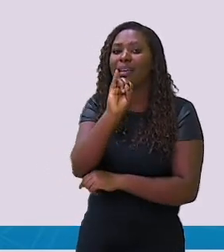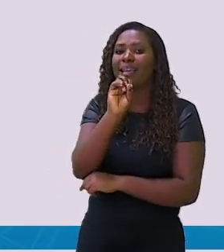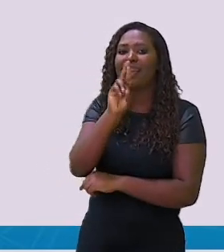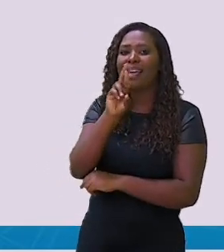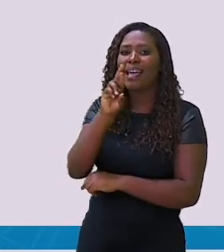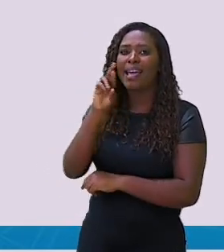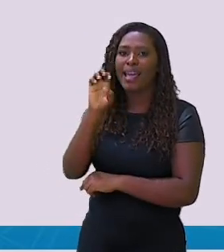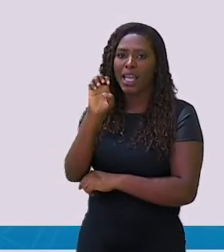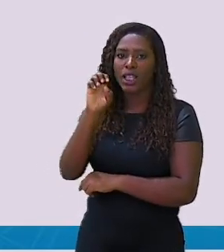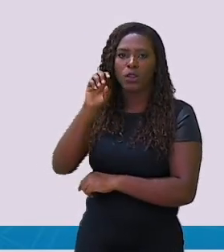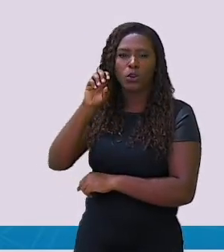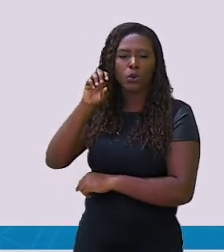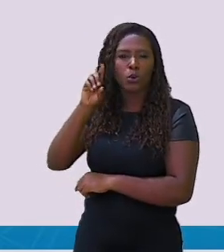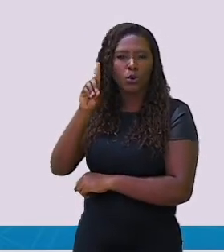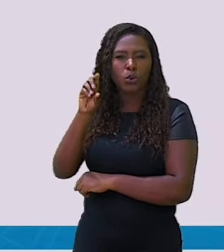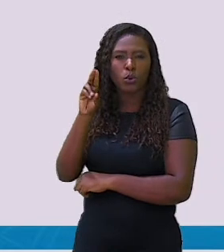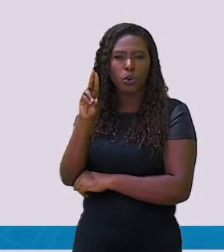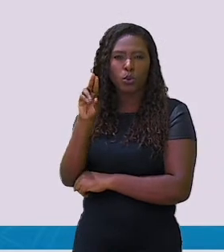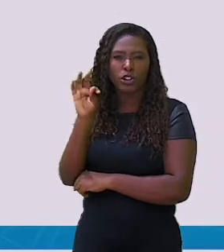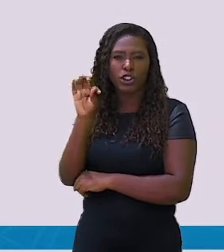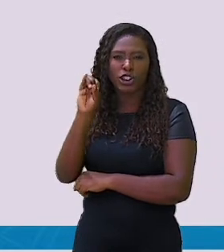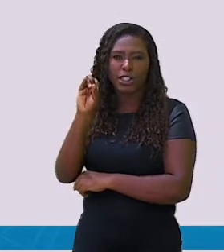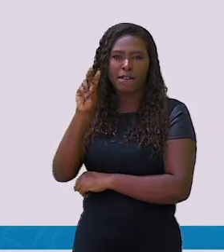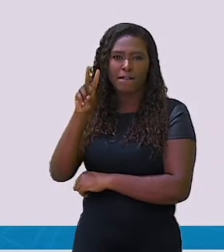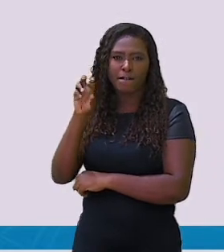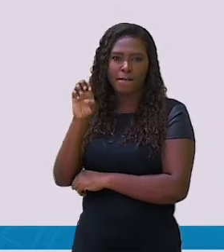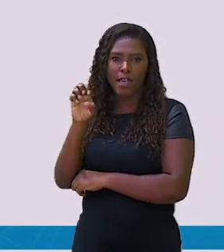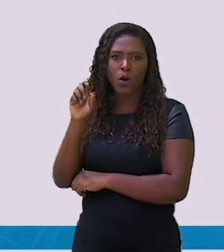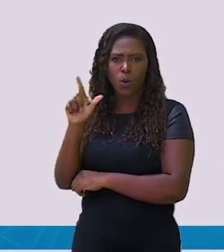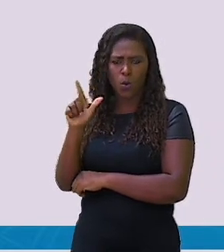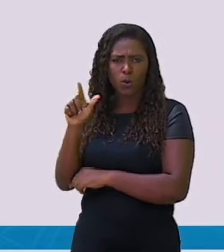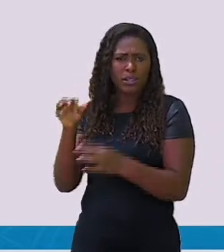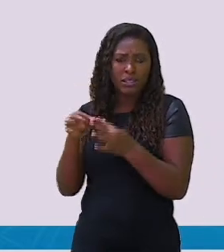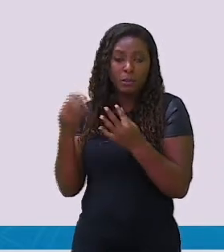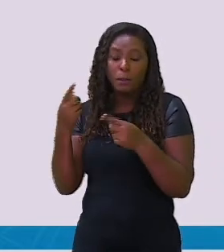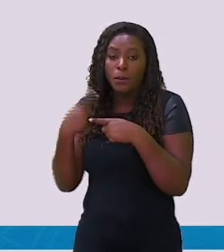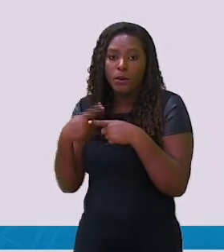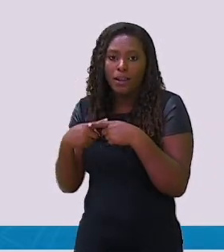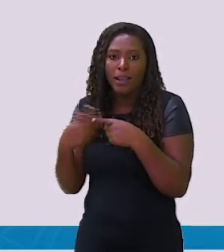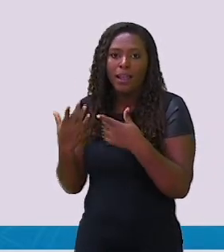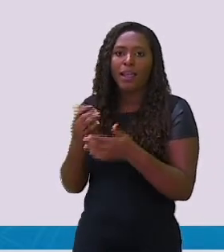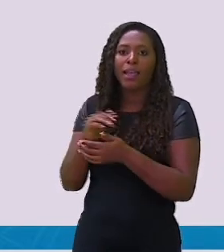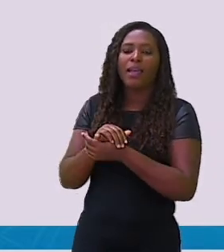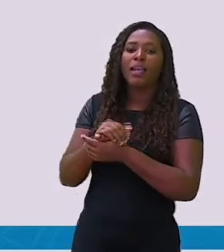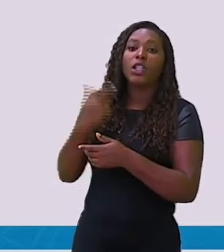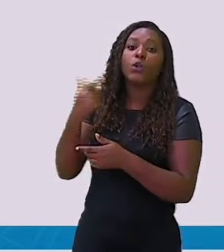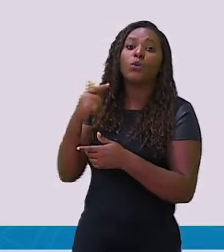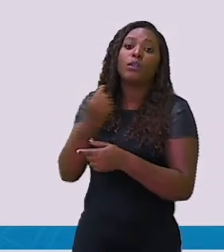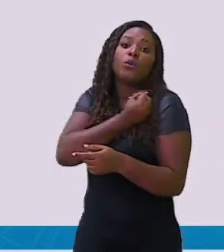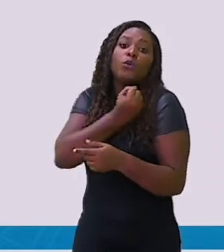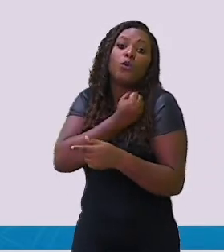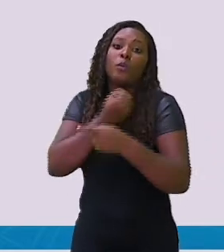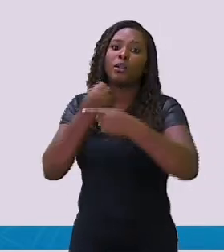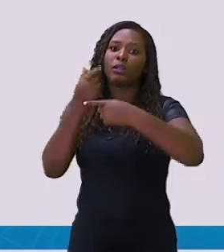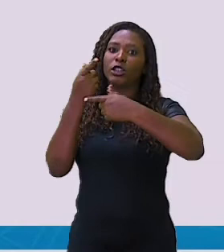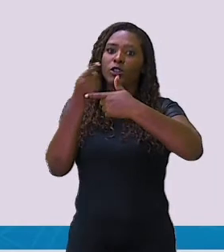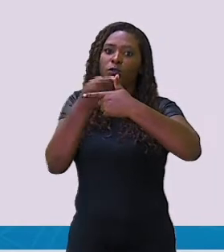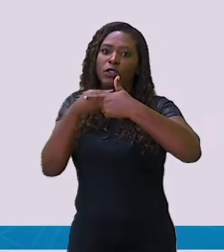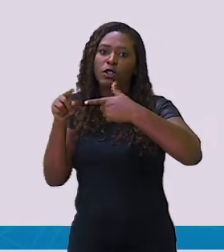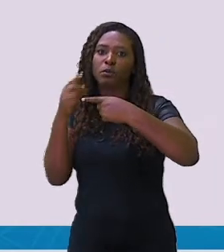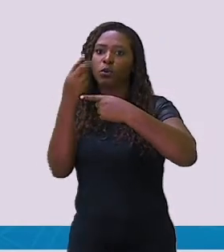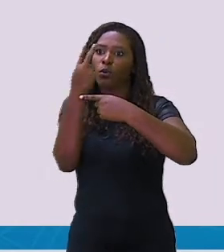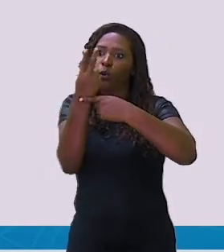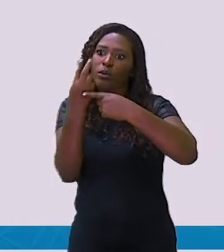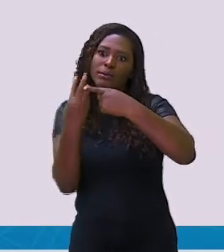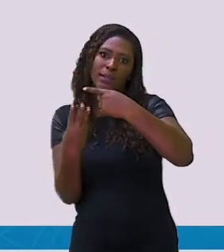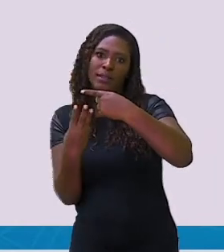tempo tá então aqui terminou porque dois a dividir só por dois e três vou dividir só por três então terminou olha